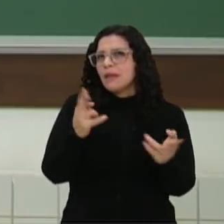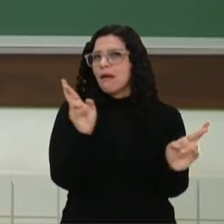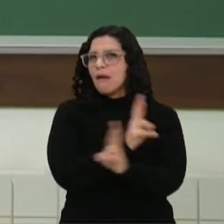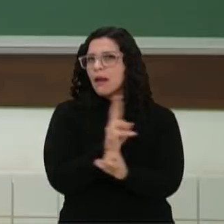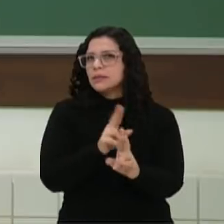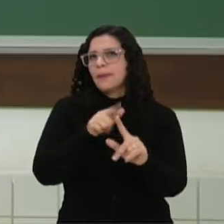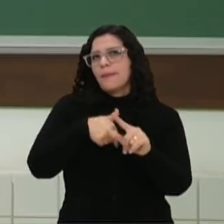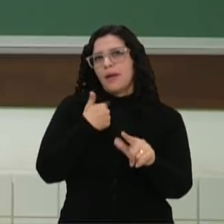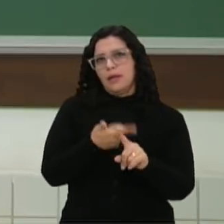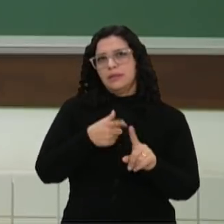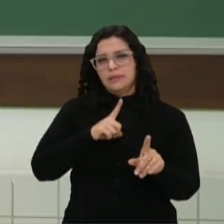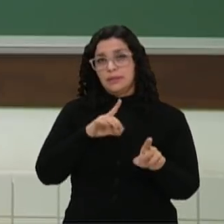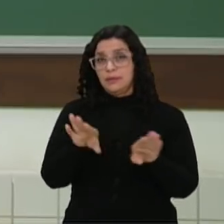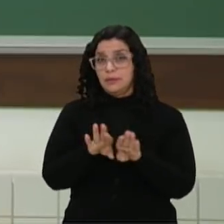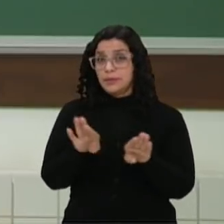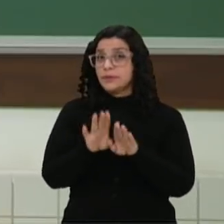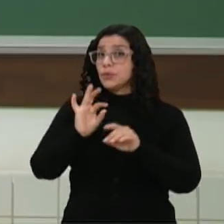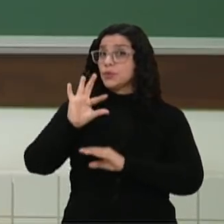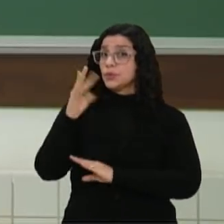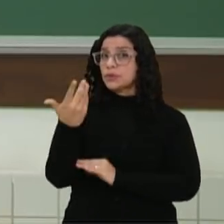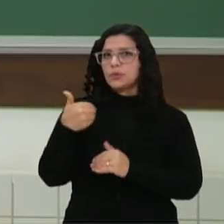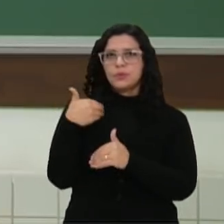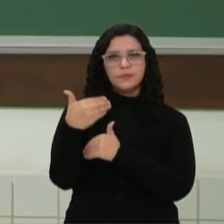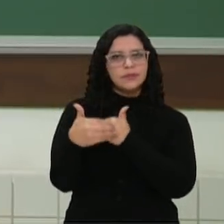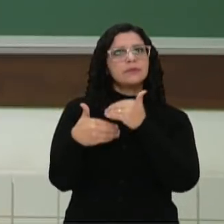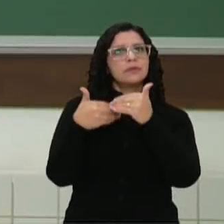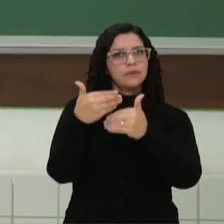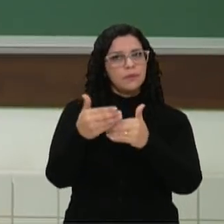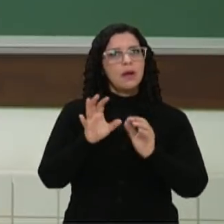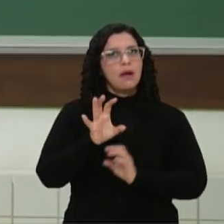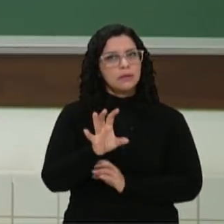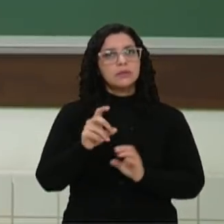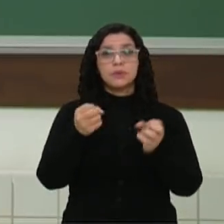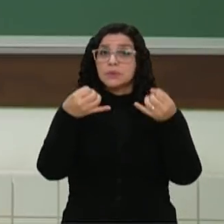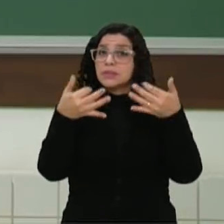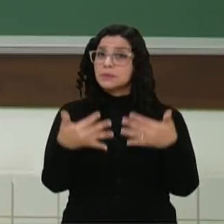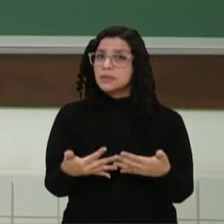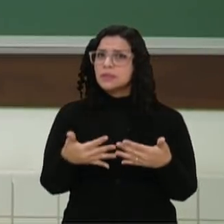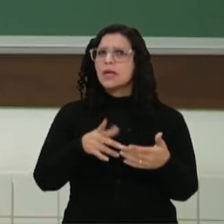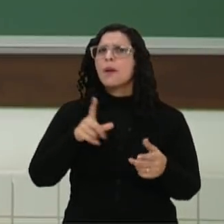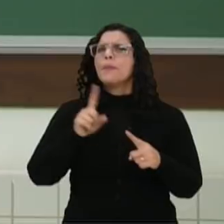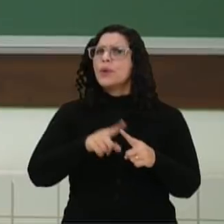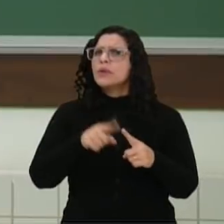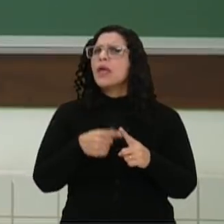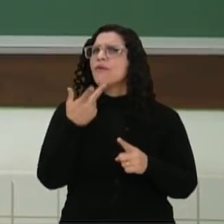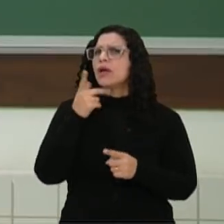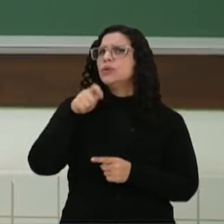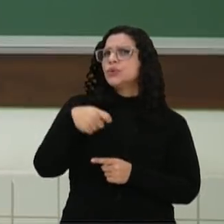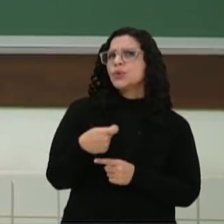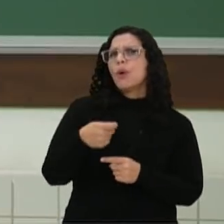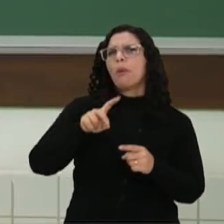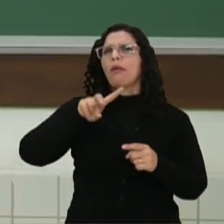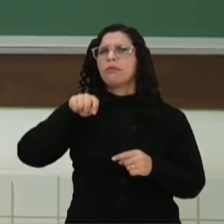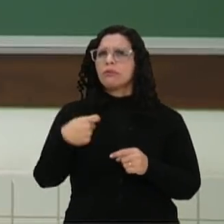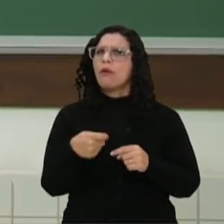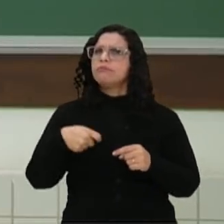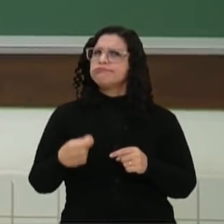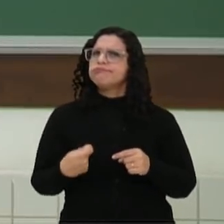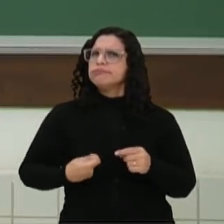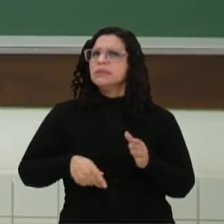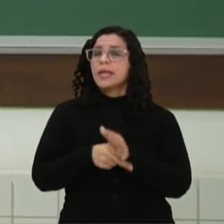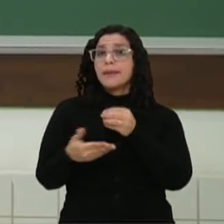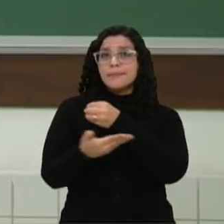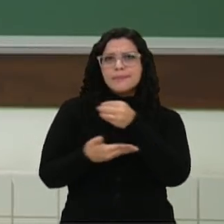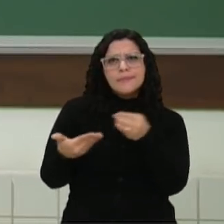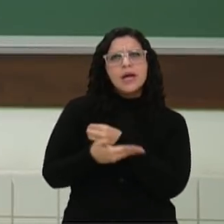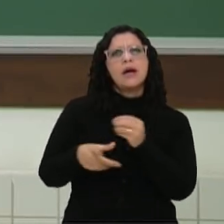que acontece também no desenvolvimento, que é isso, justificar o ponto de vista, a tese com argumentos